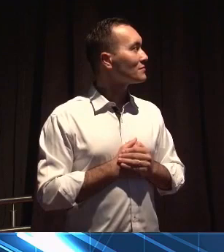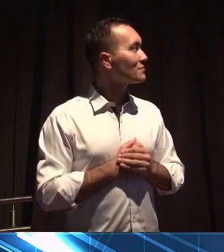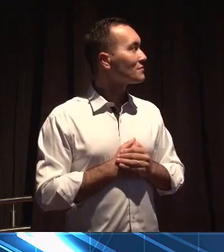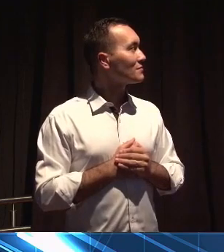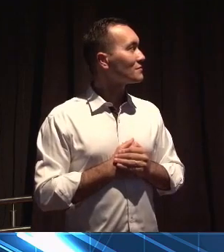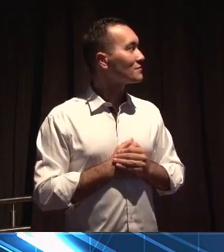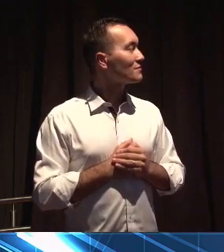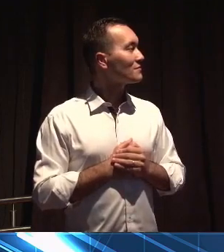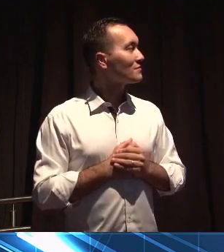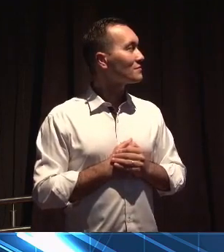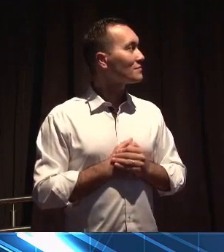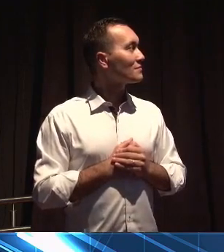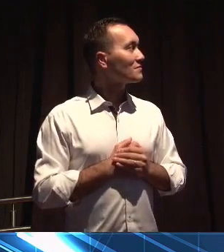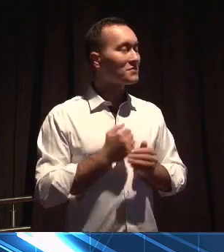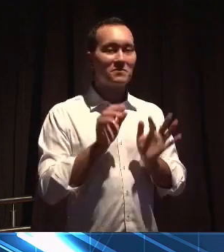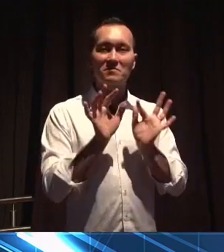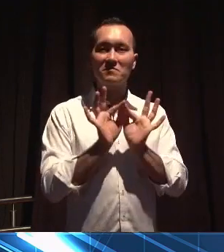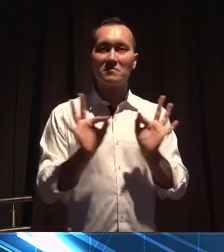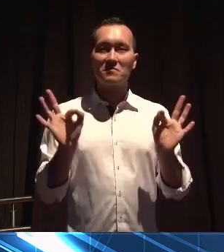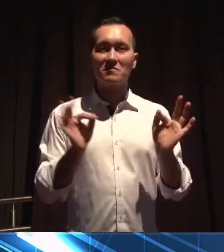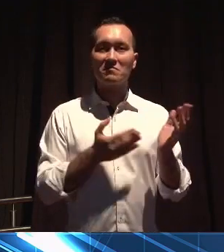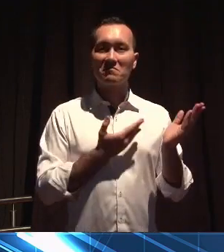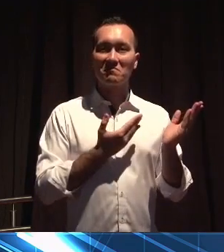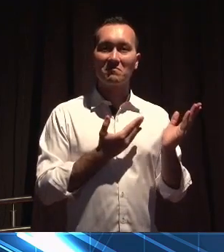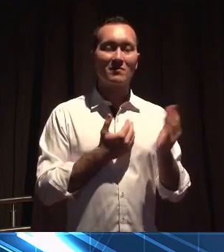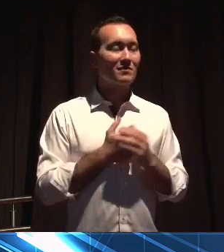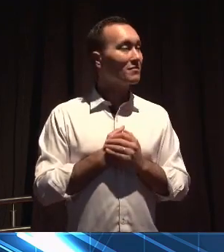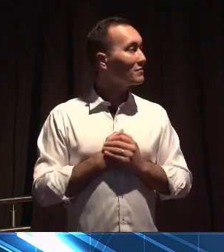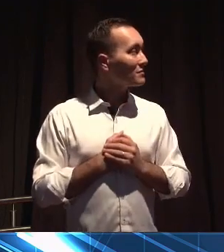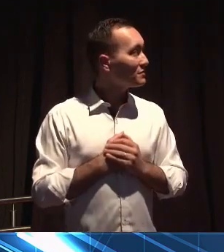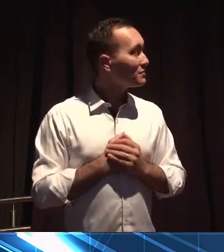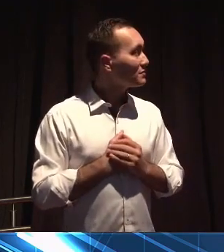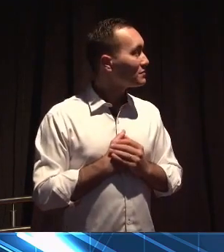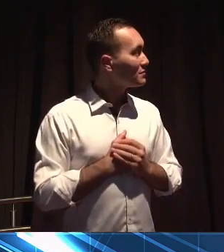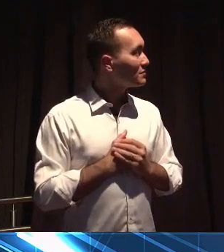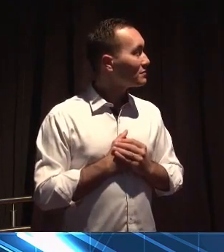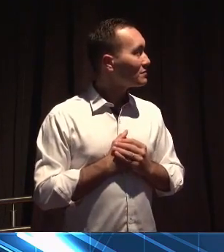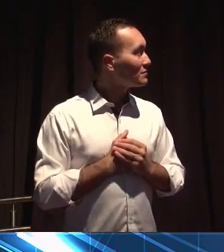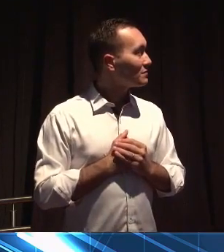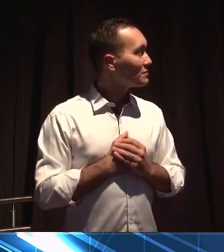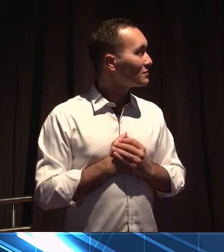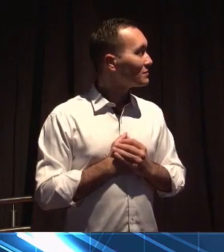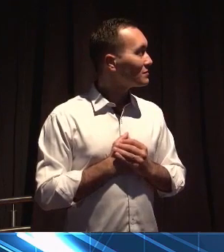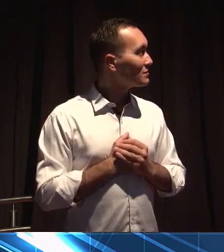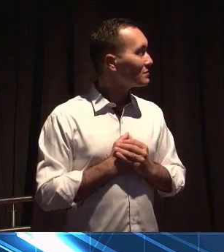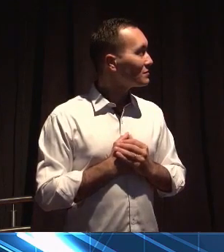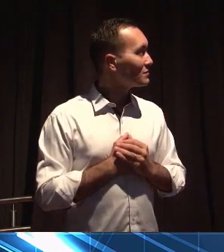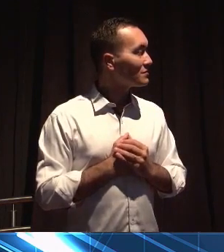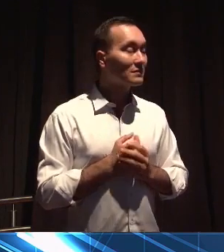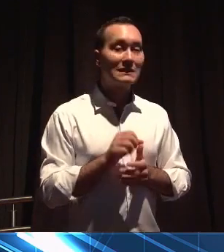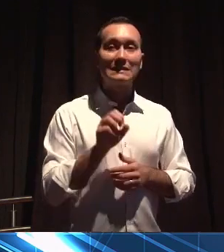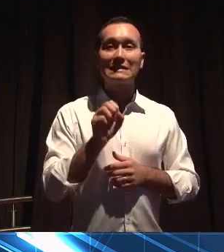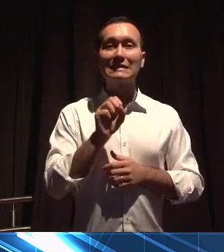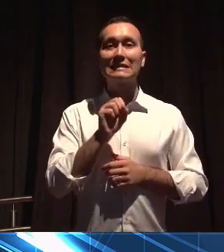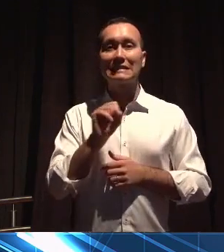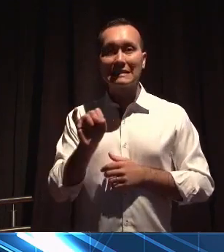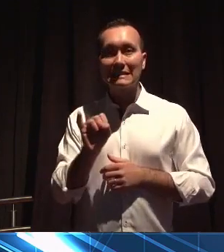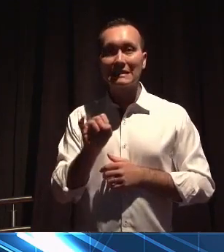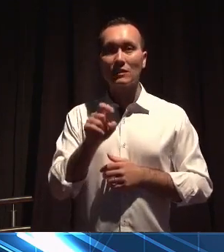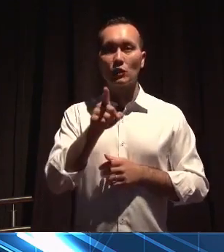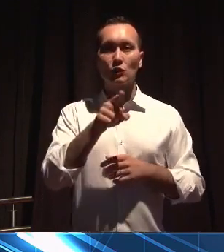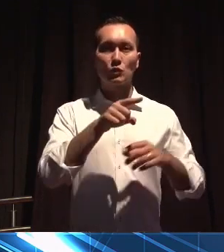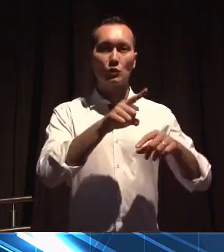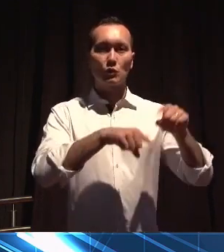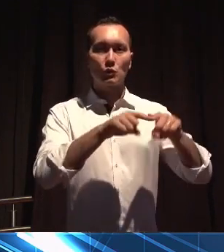isso é que o Robert Martins fala desse jeito vamos lá para o original o original fala assim se cada objeto a um do tipo